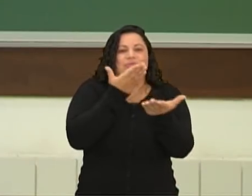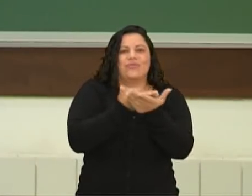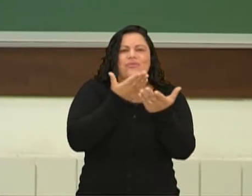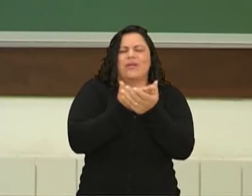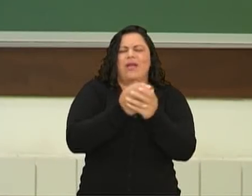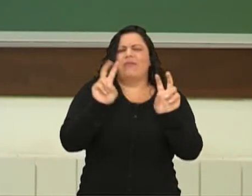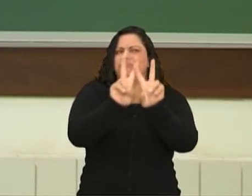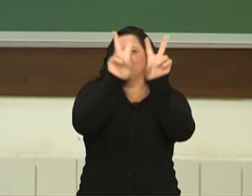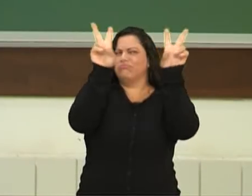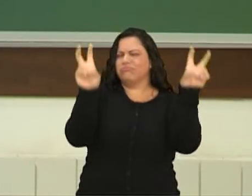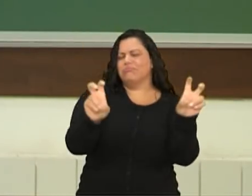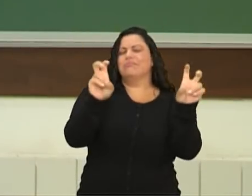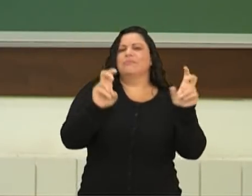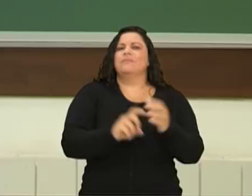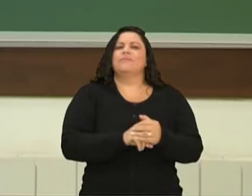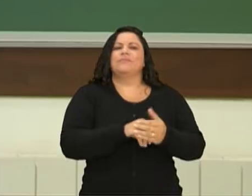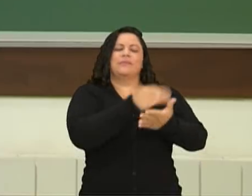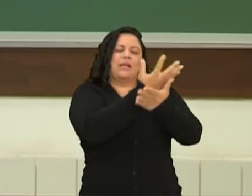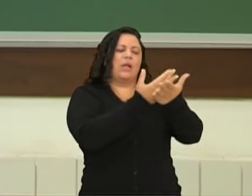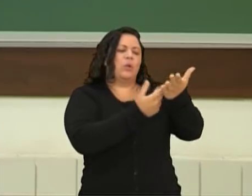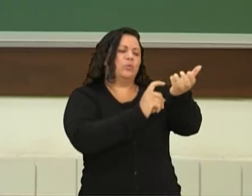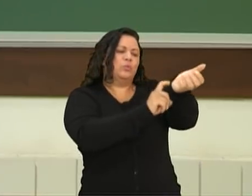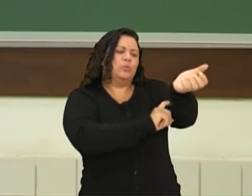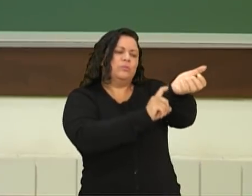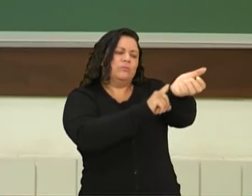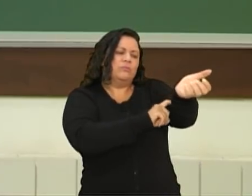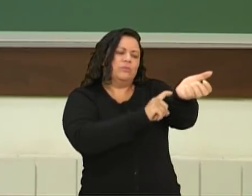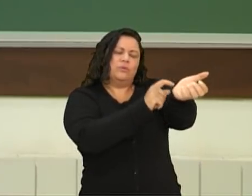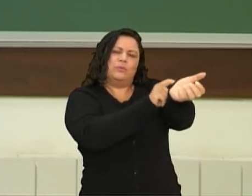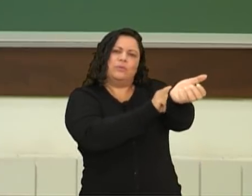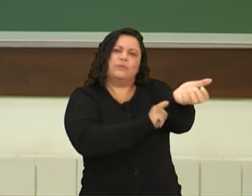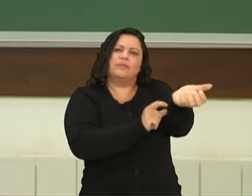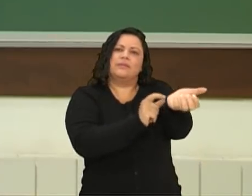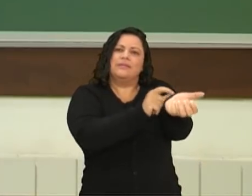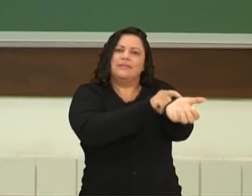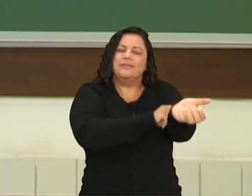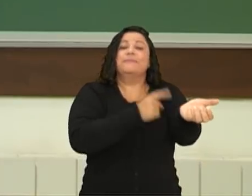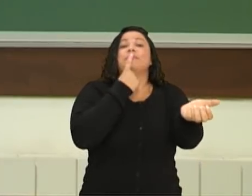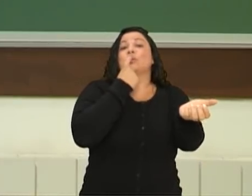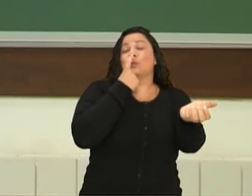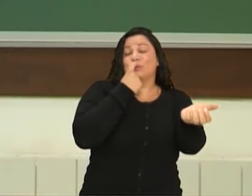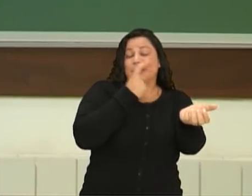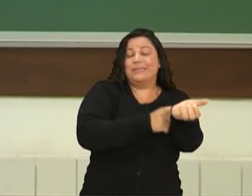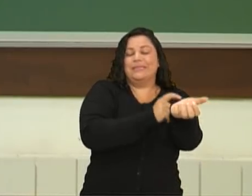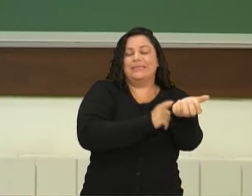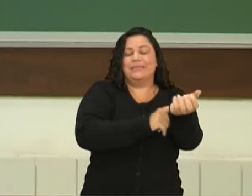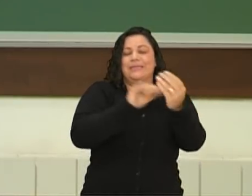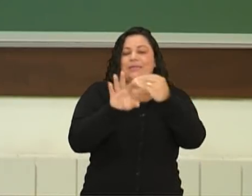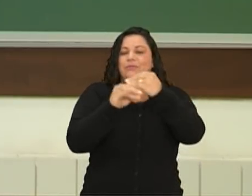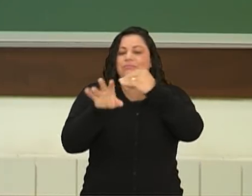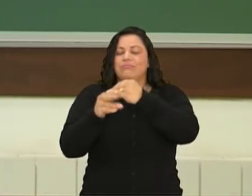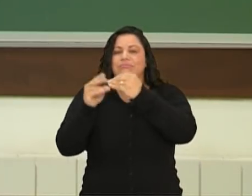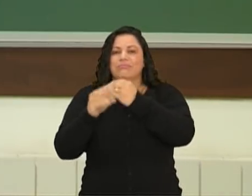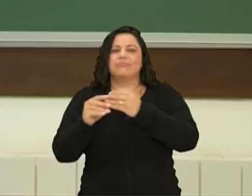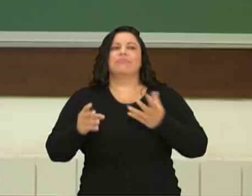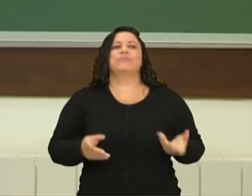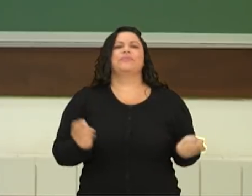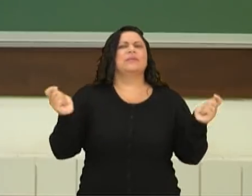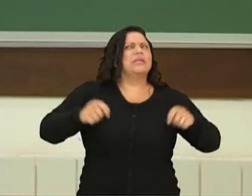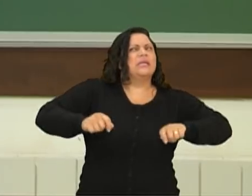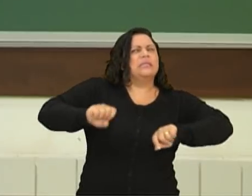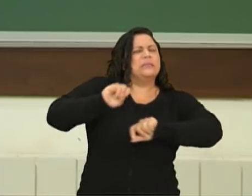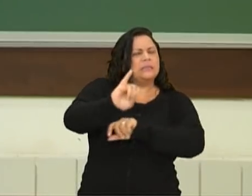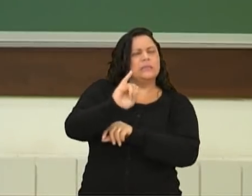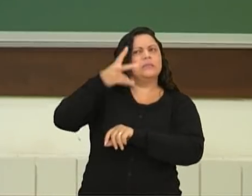seus componentes. Então, se você fizer um esforcinho, lembrar das nossas aulas passadas, nós conversamos